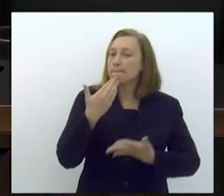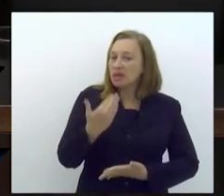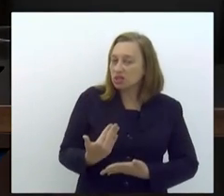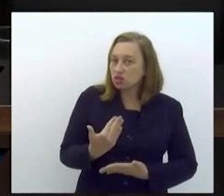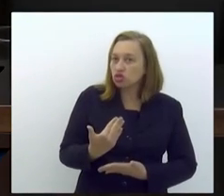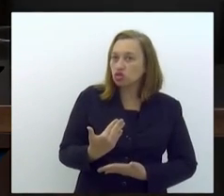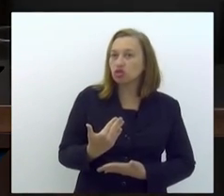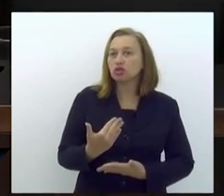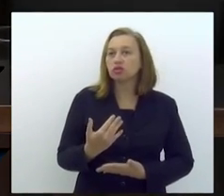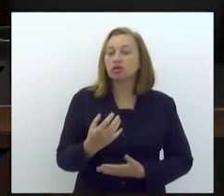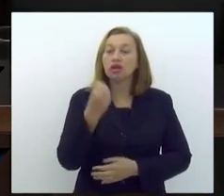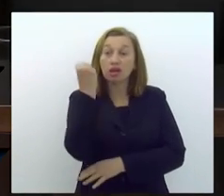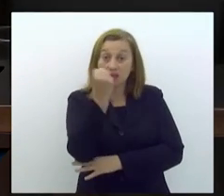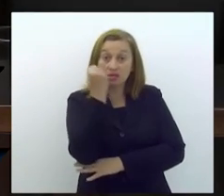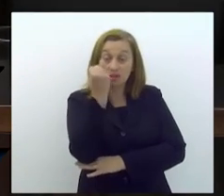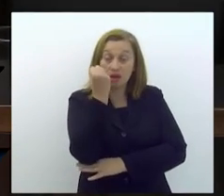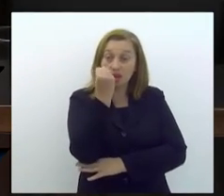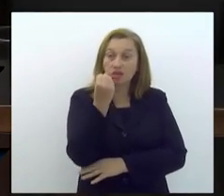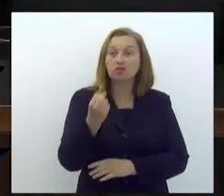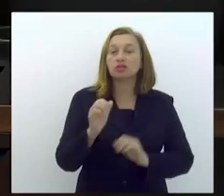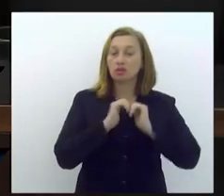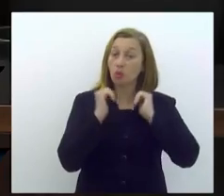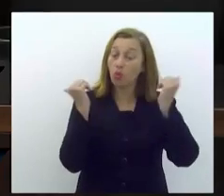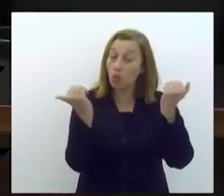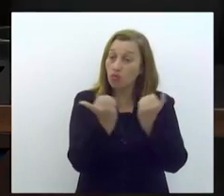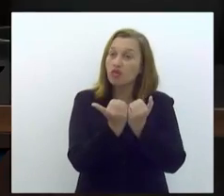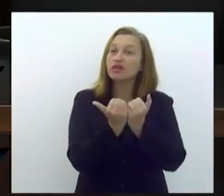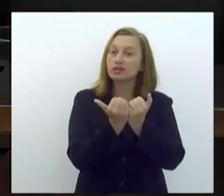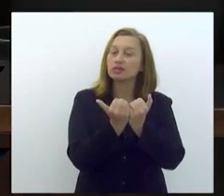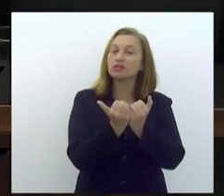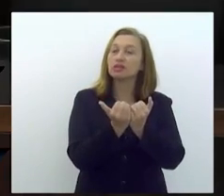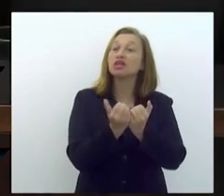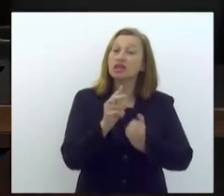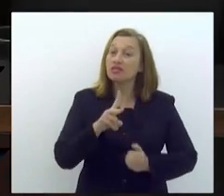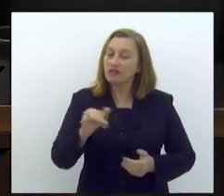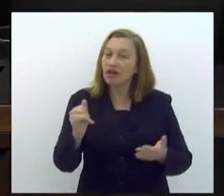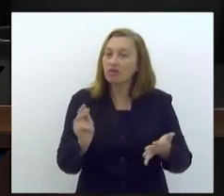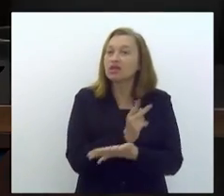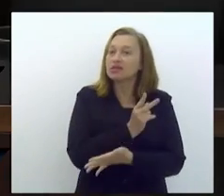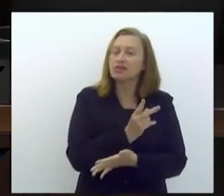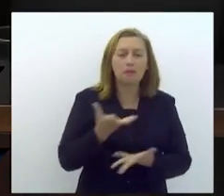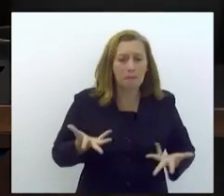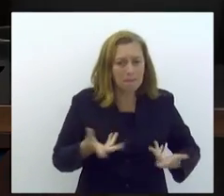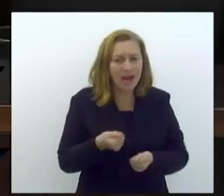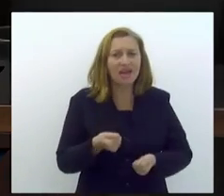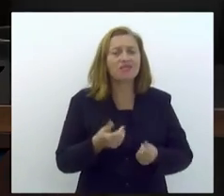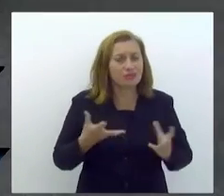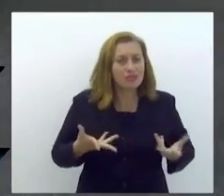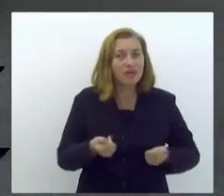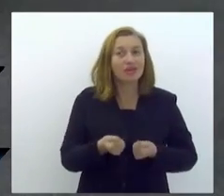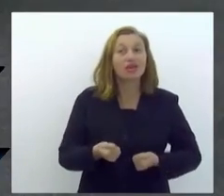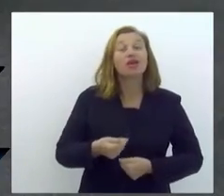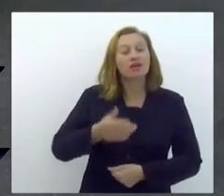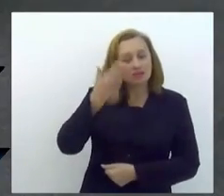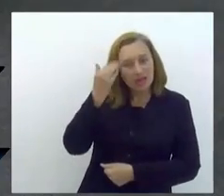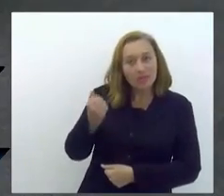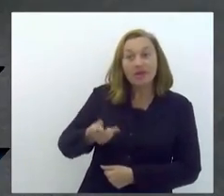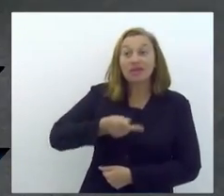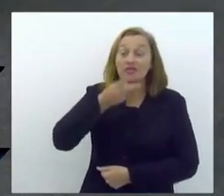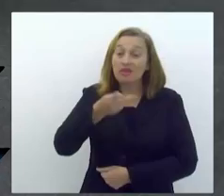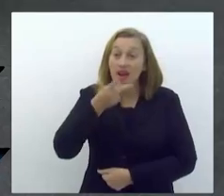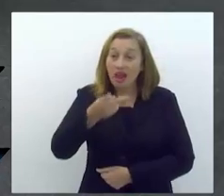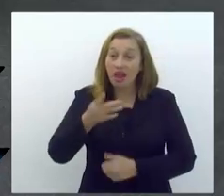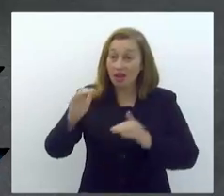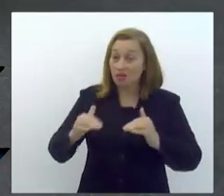a celeridade a organização dessa conferência que vai sair Maravilha maravilhosa sabia que ao falar com vossa